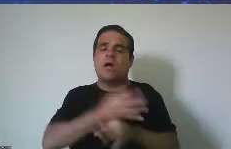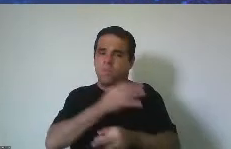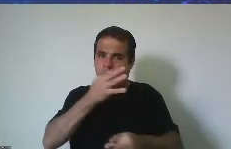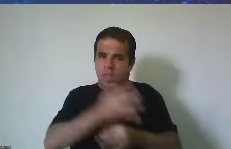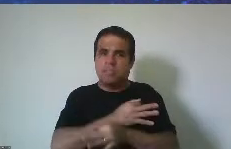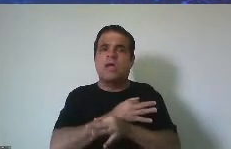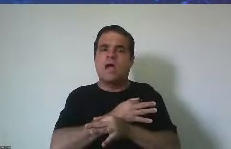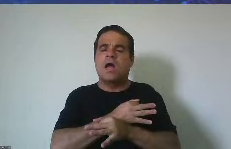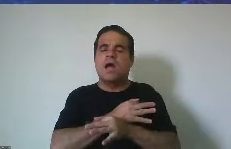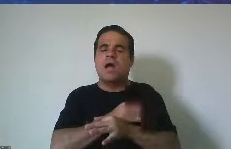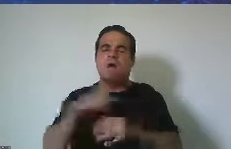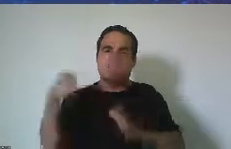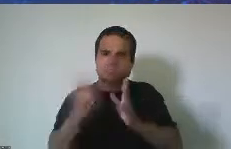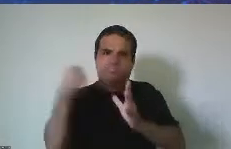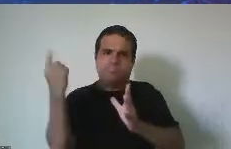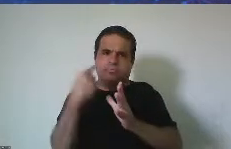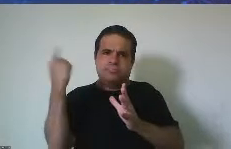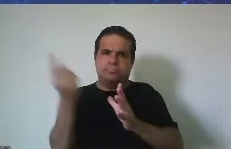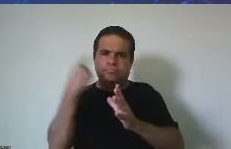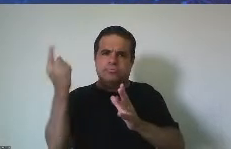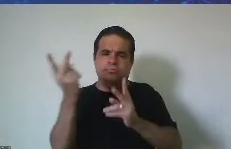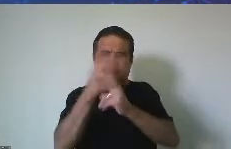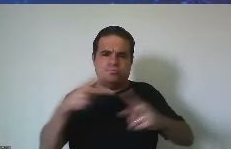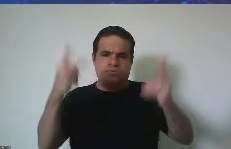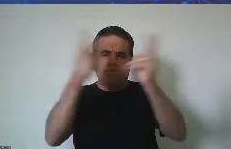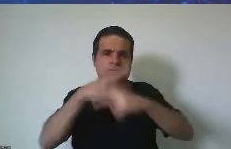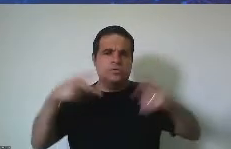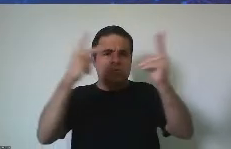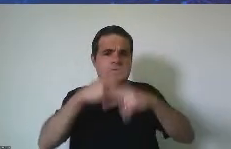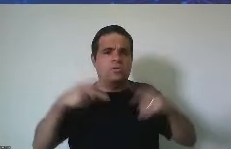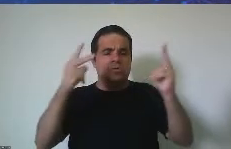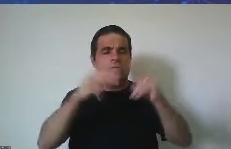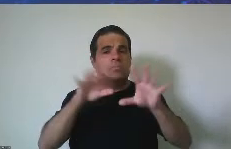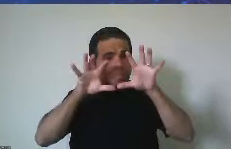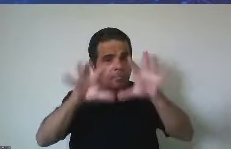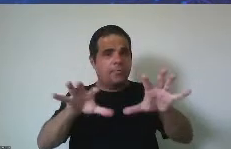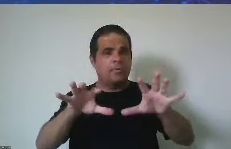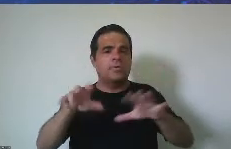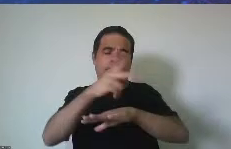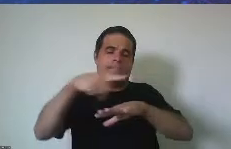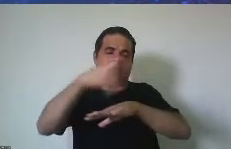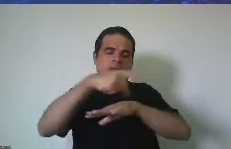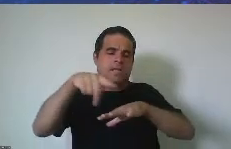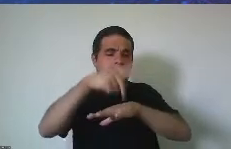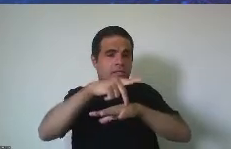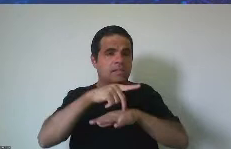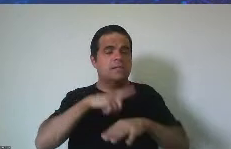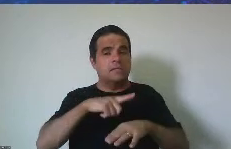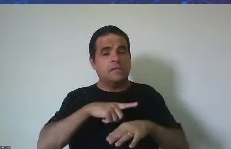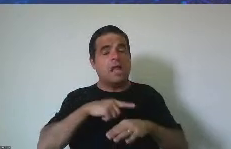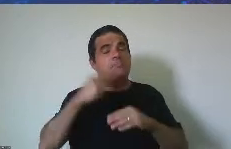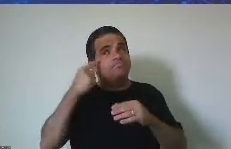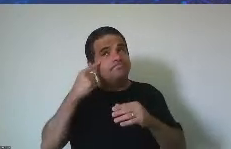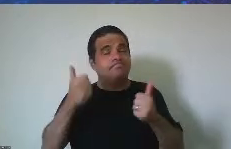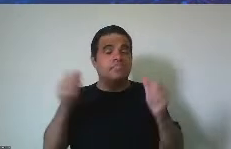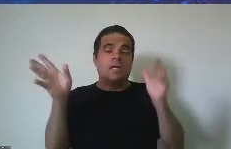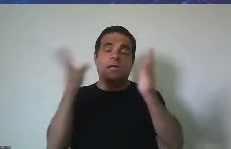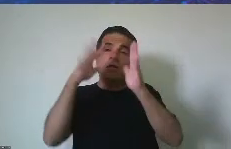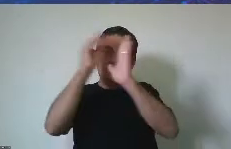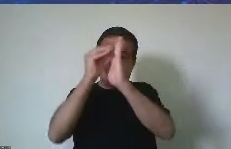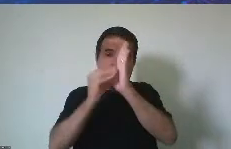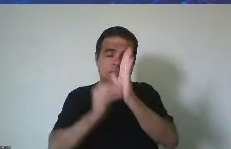os ventos fortes que eventualmente venham a impactar o nosso país e ampliar o mapeamento das emissões